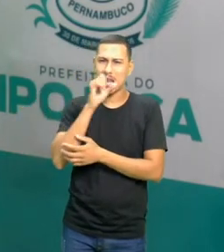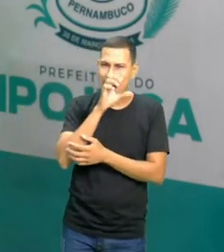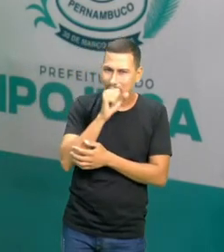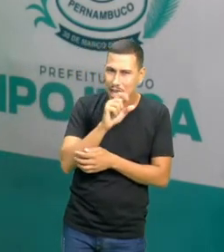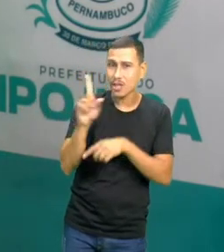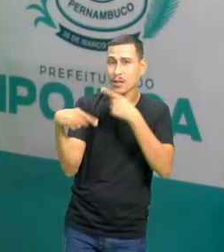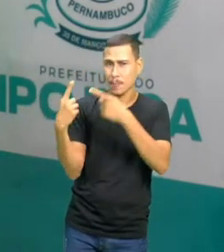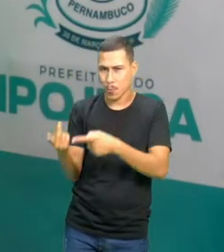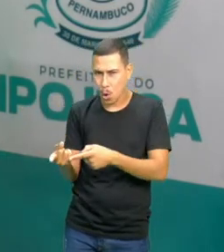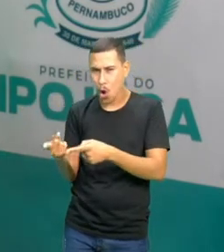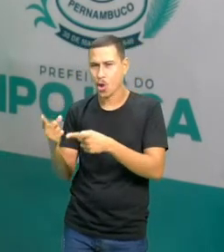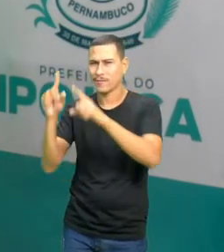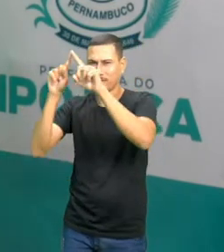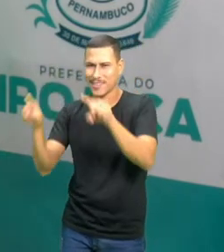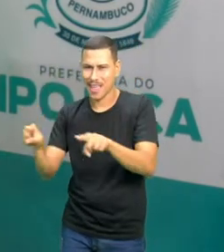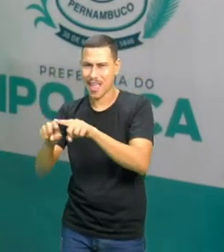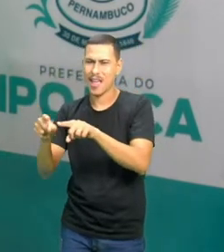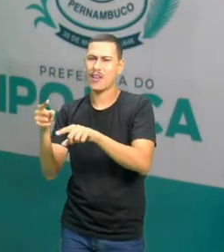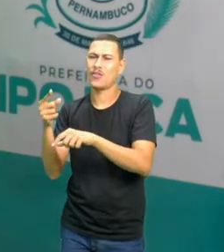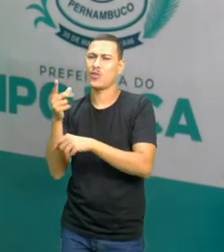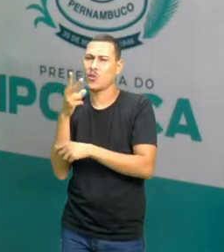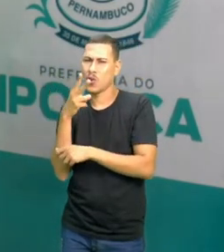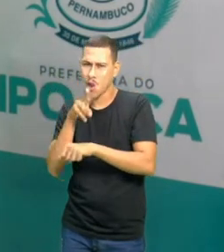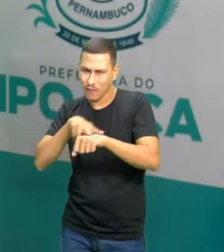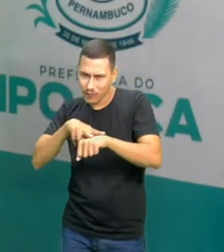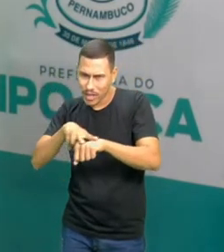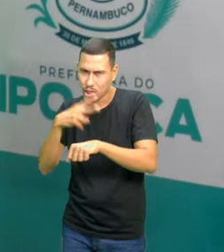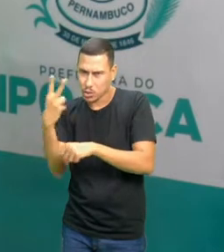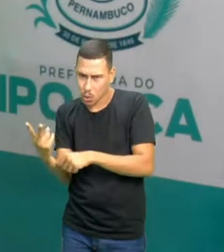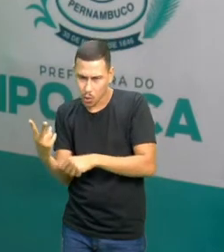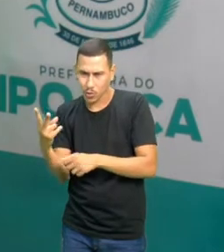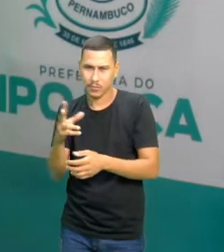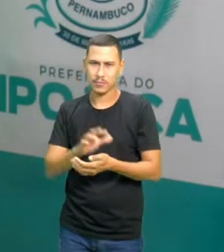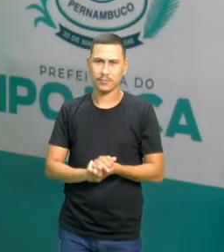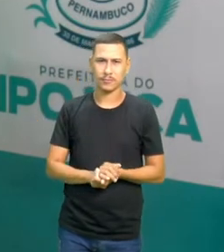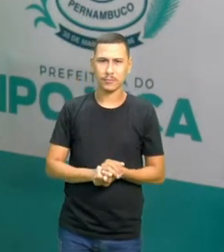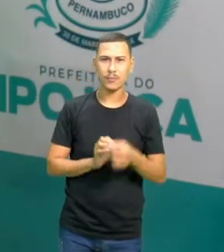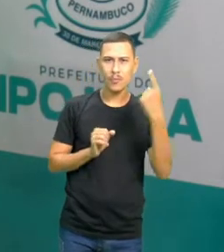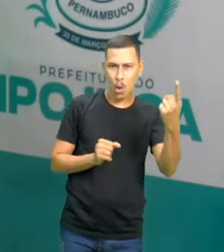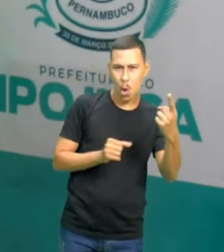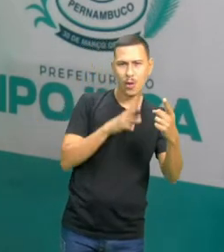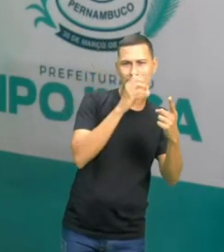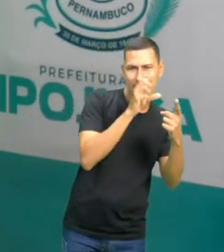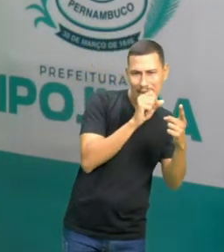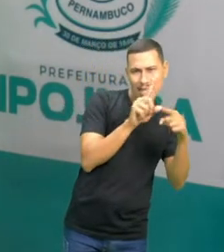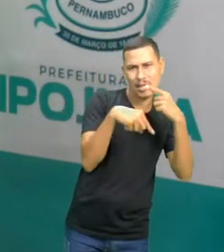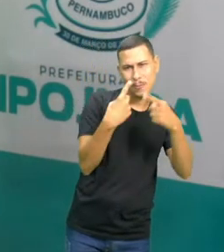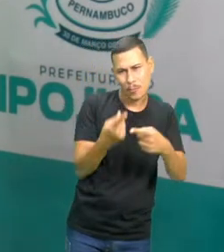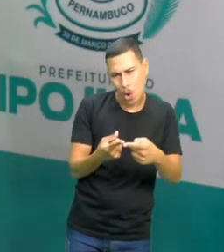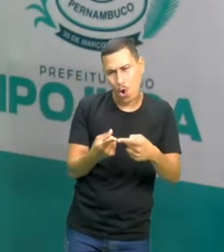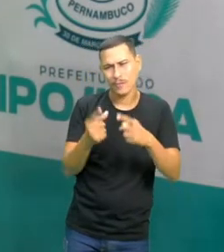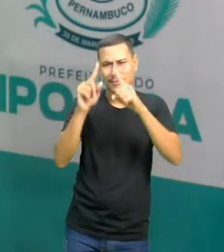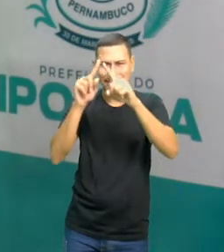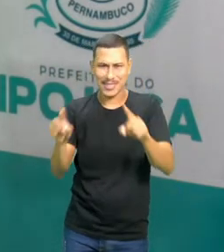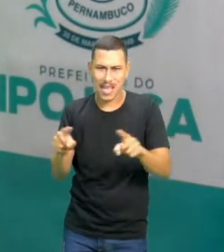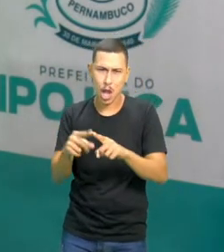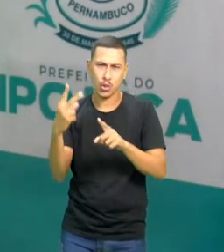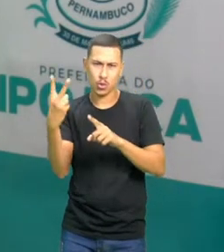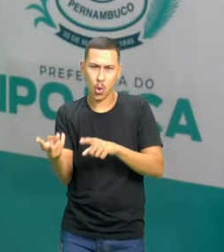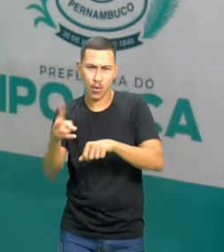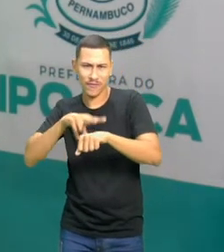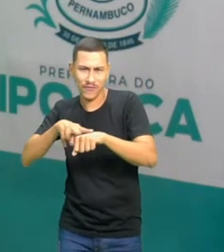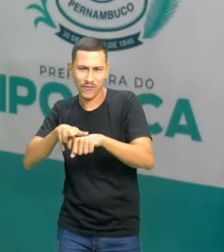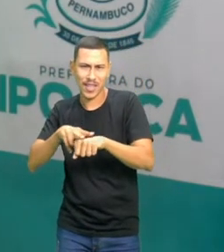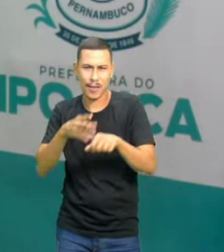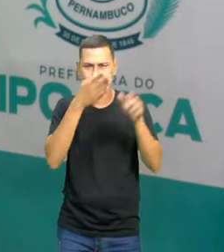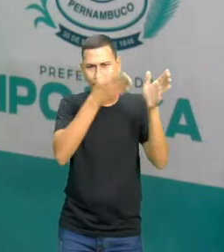em seguida dois verdes. Então, um laranja, dois verdes, um laranja, dois verdes. Então,